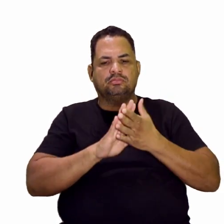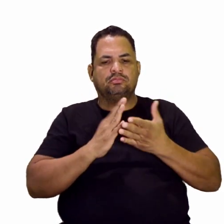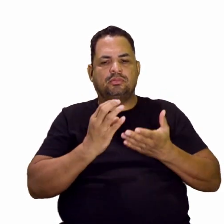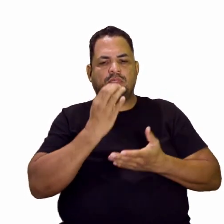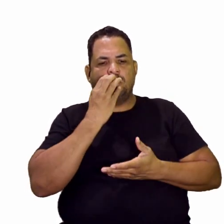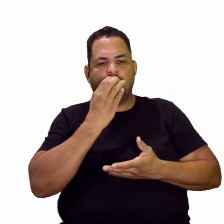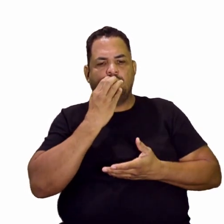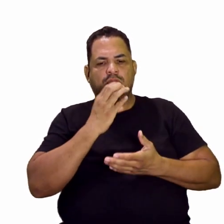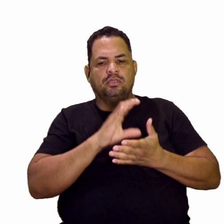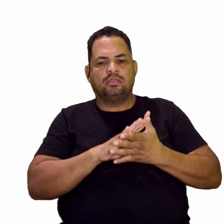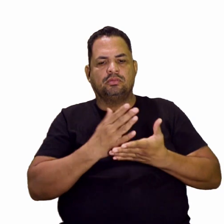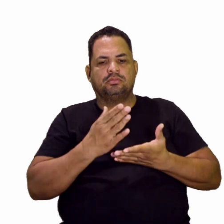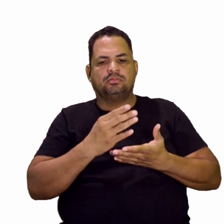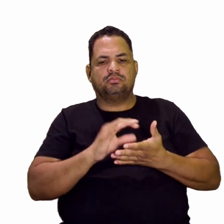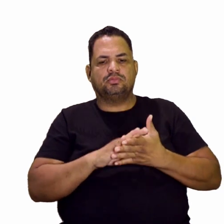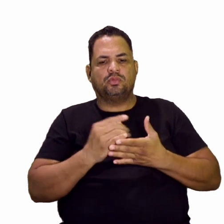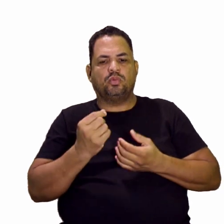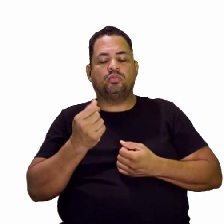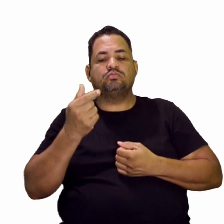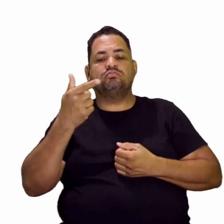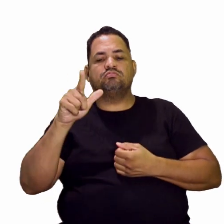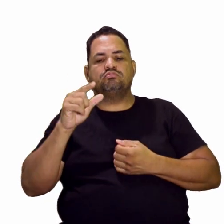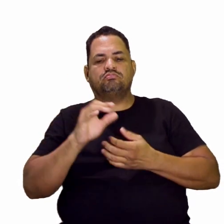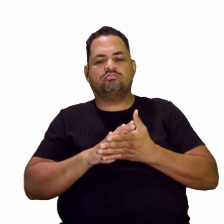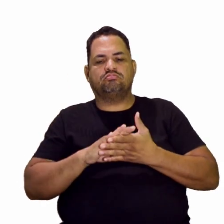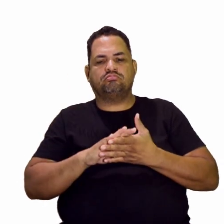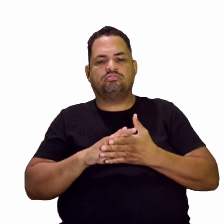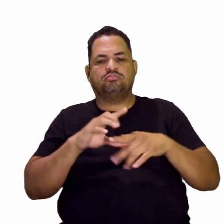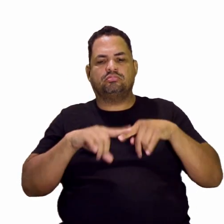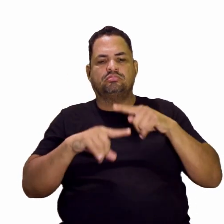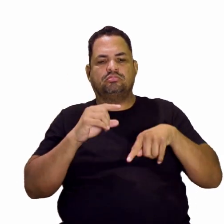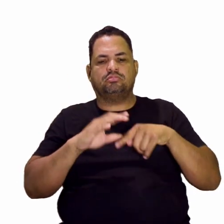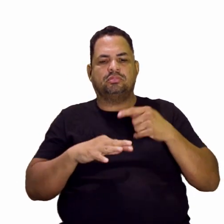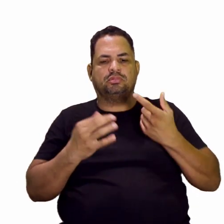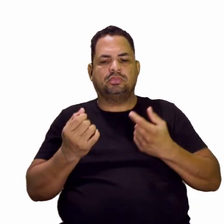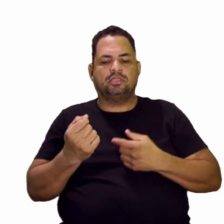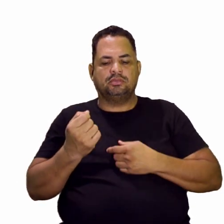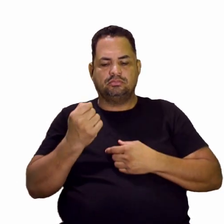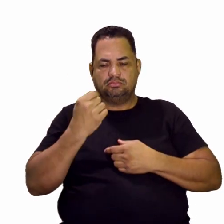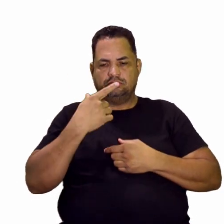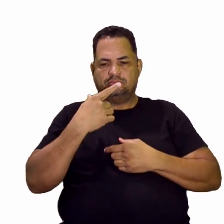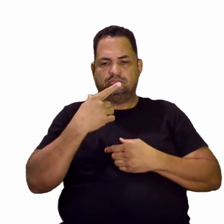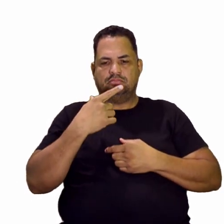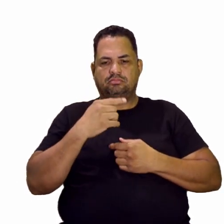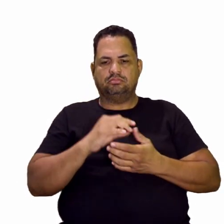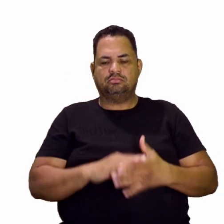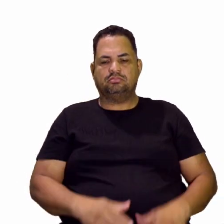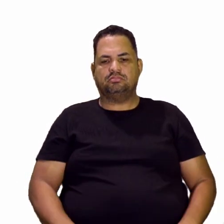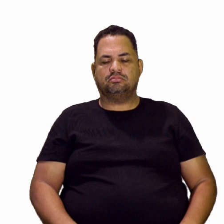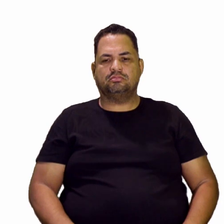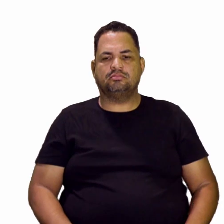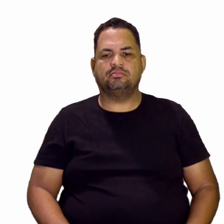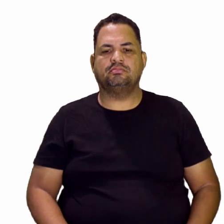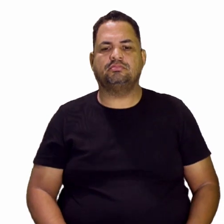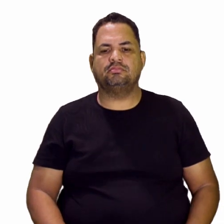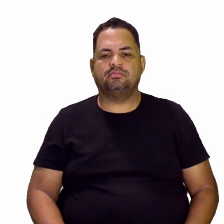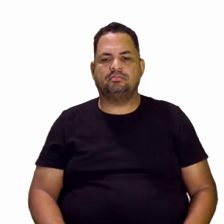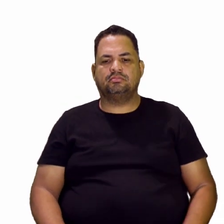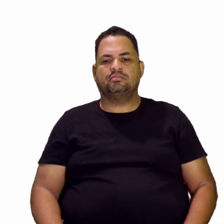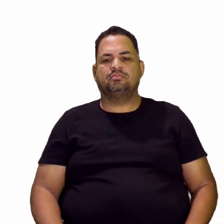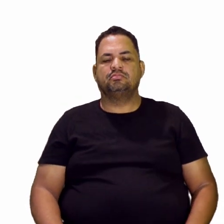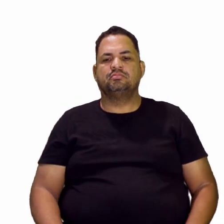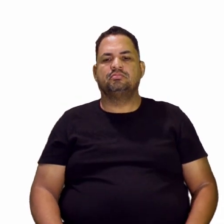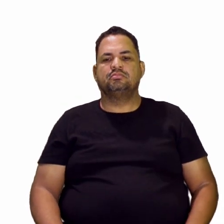cães estarem recebendo algo estranho. Então, os seus donos, né? Quando eu vou pegar,